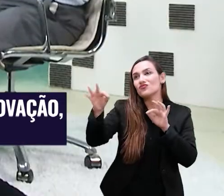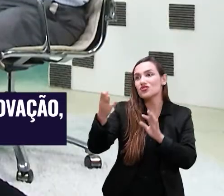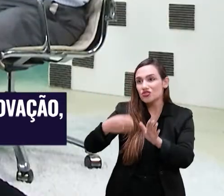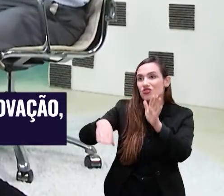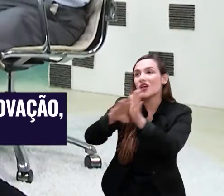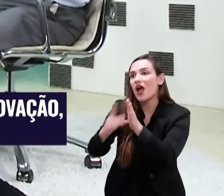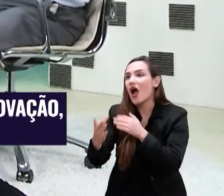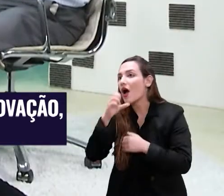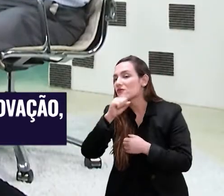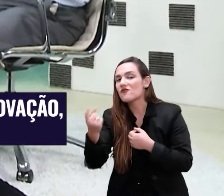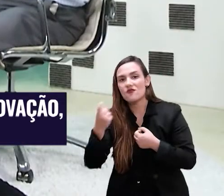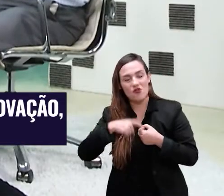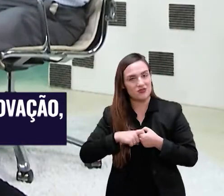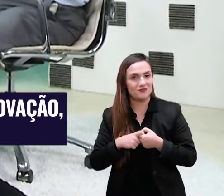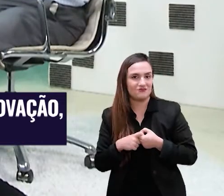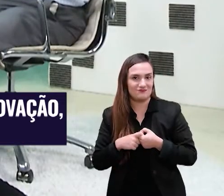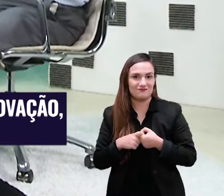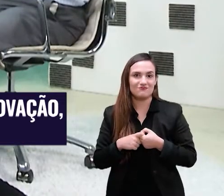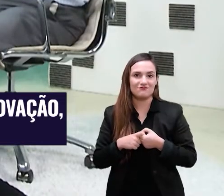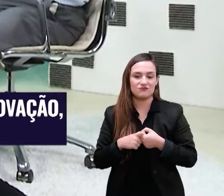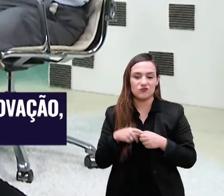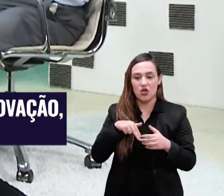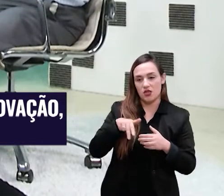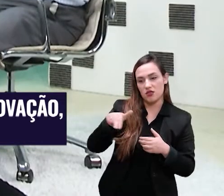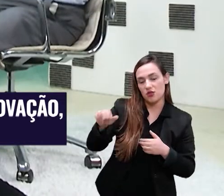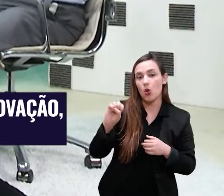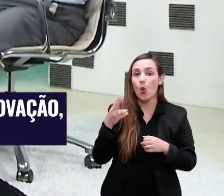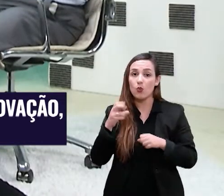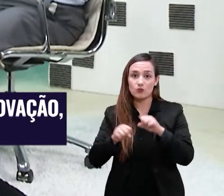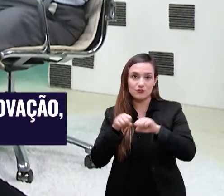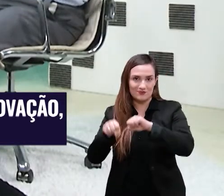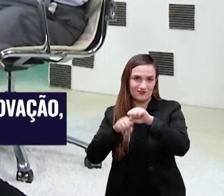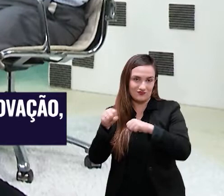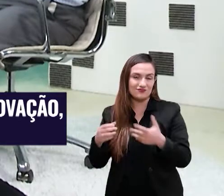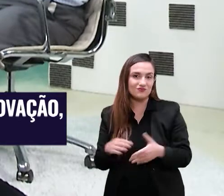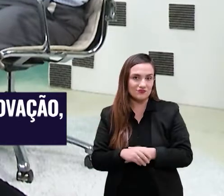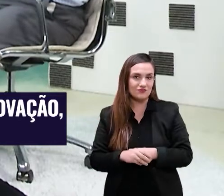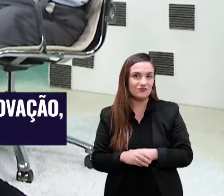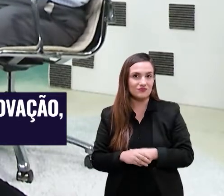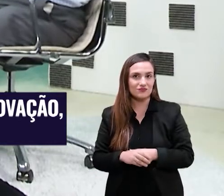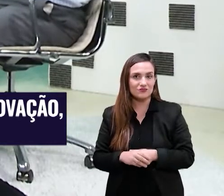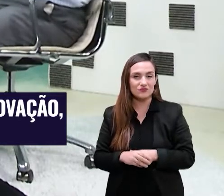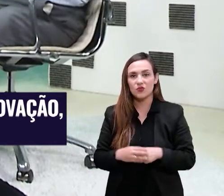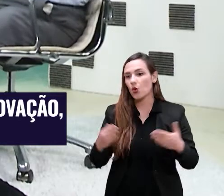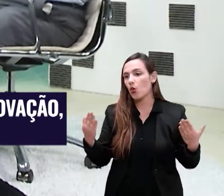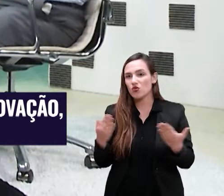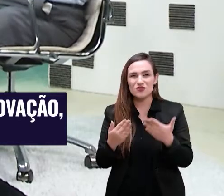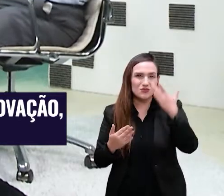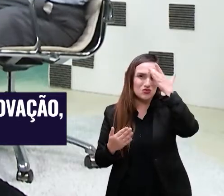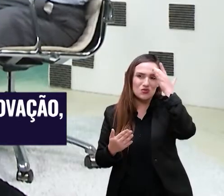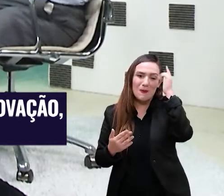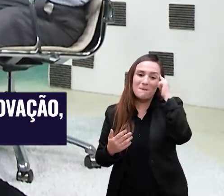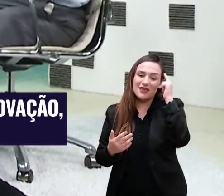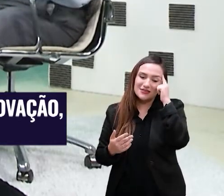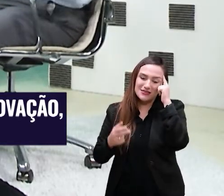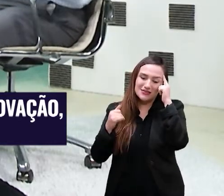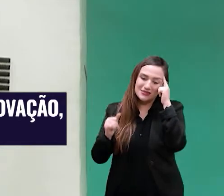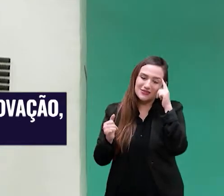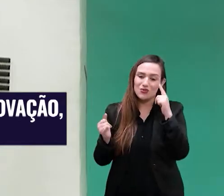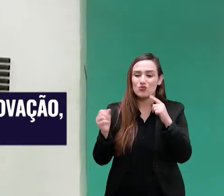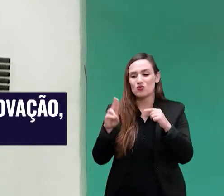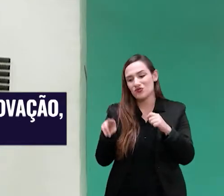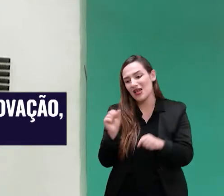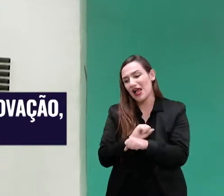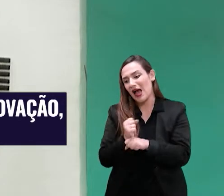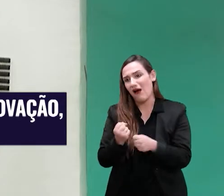estão mexendo numa das coisas que talvez seja uma grande dor das cidades, é a mobilidade. Então